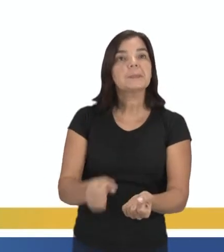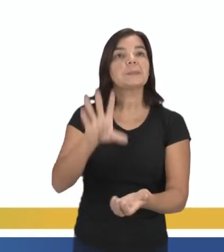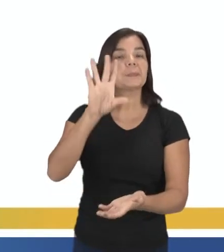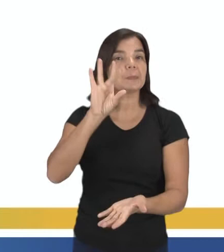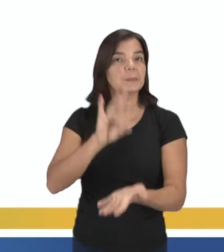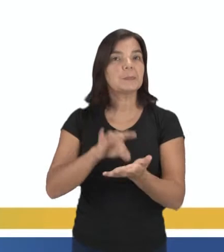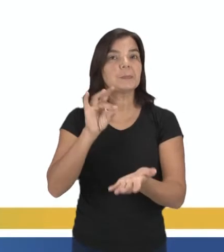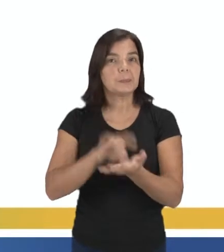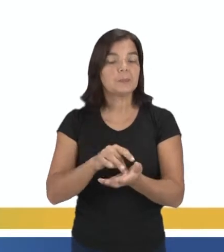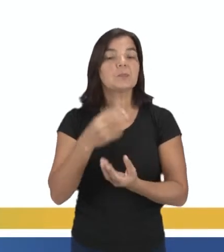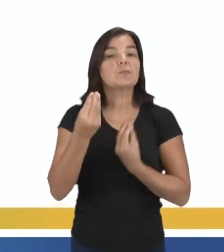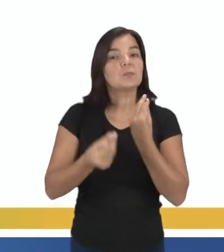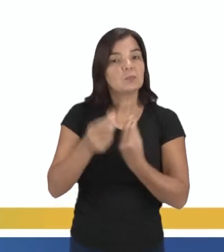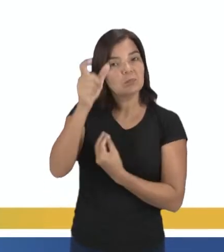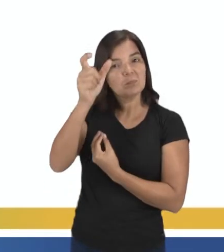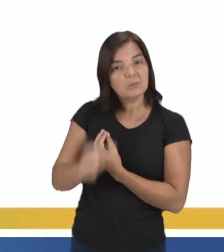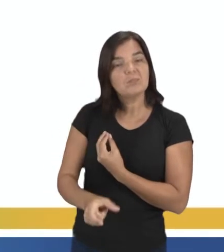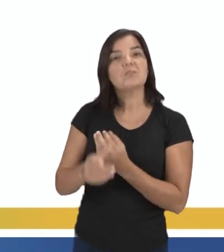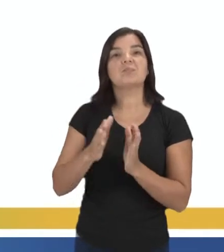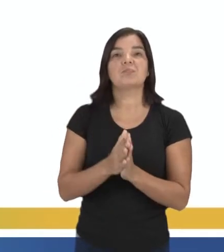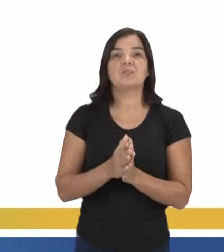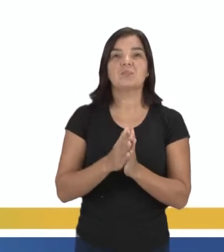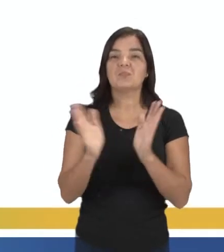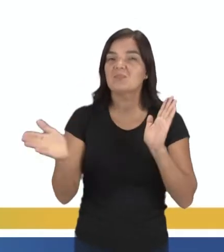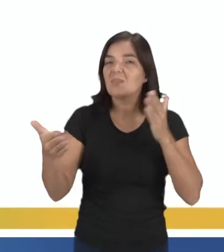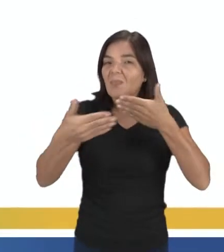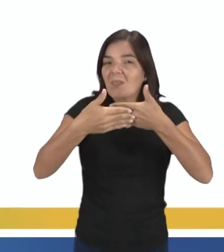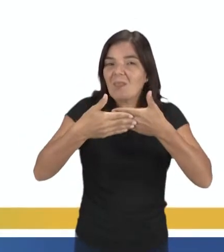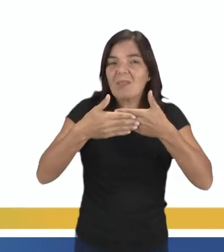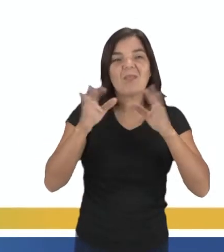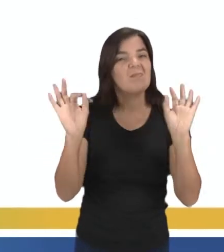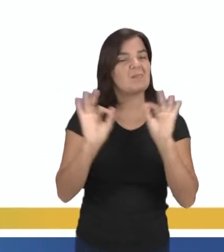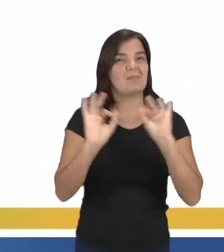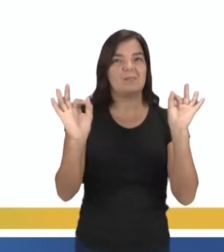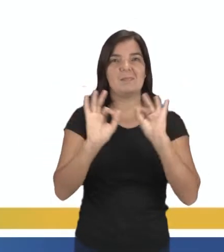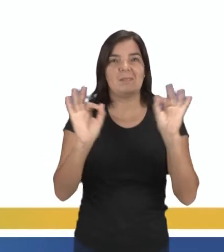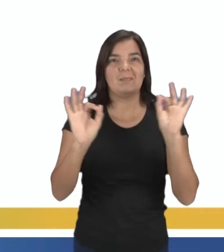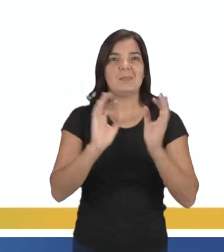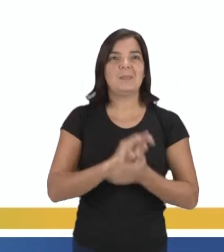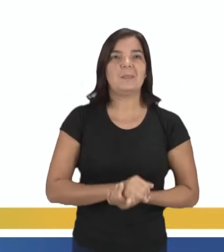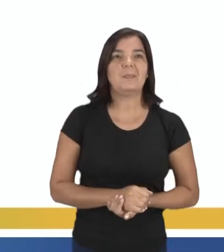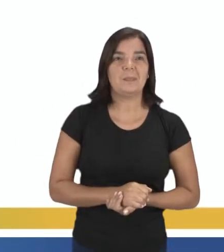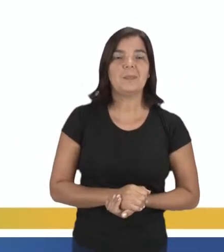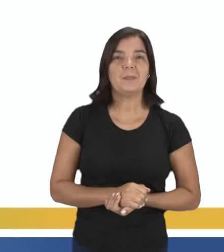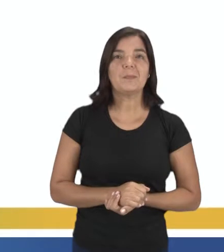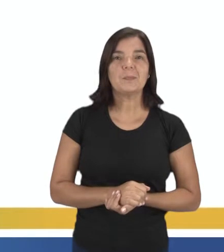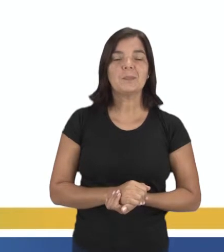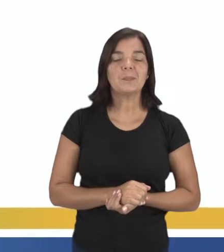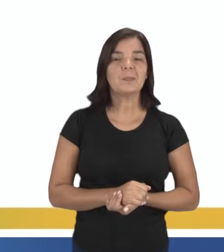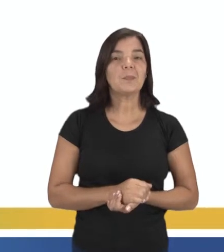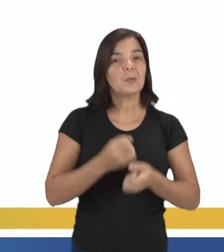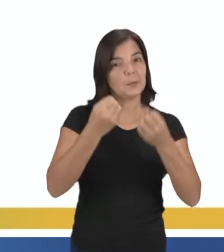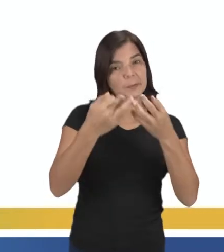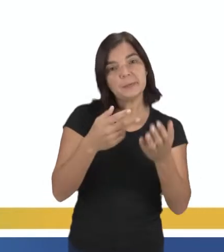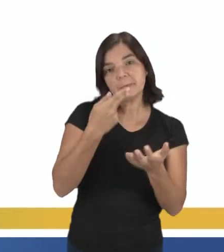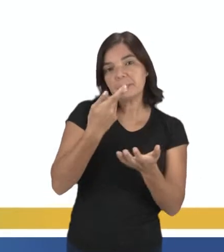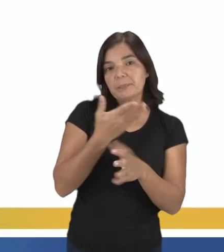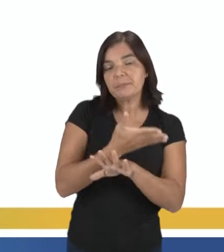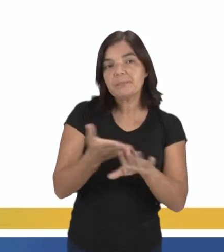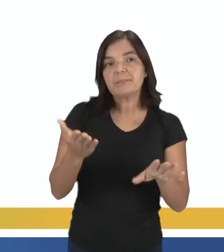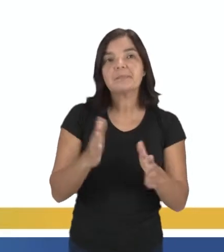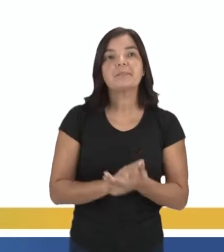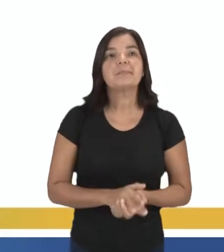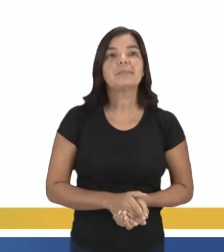realidade tal como ela é, sem panos, né, para cobertar nada, sem panos de fundo, como a gente costuma